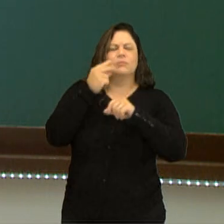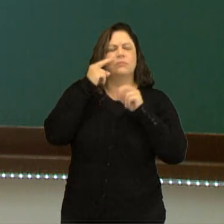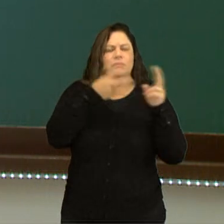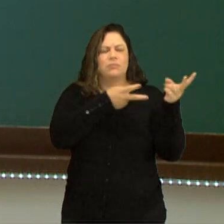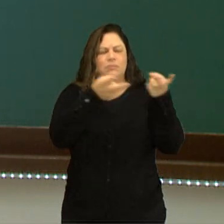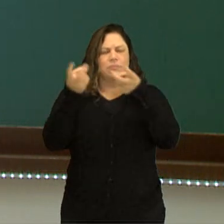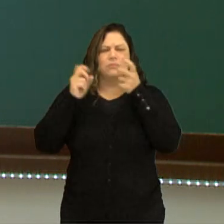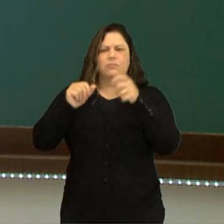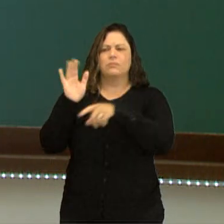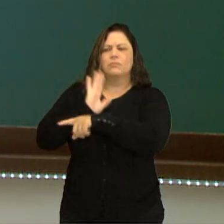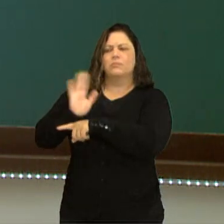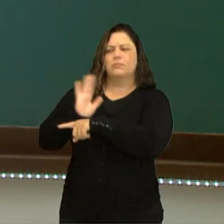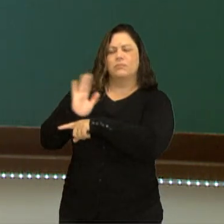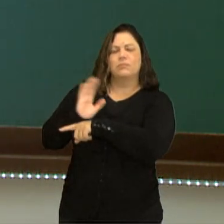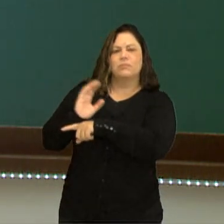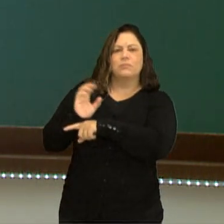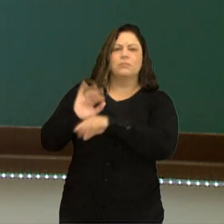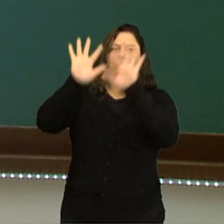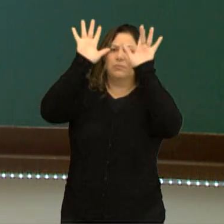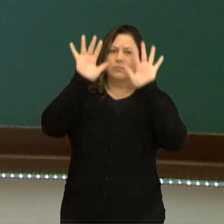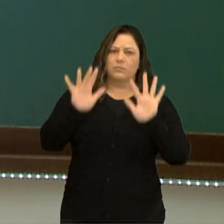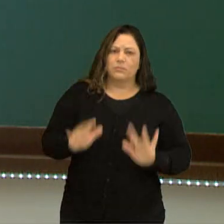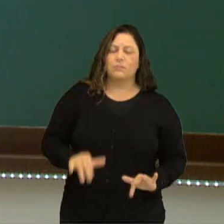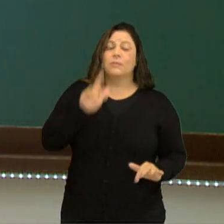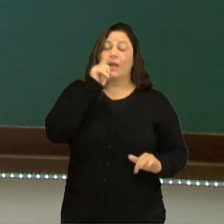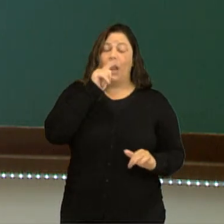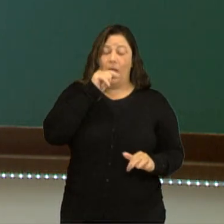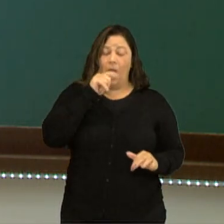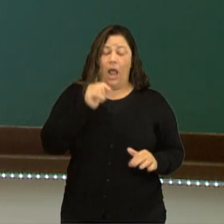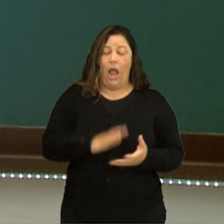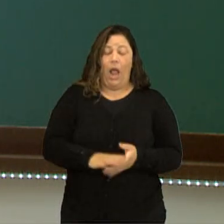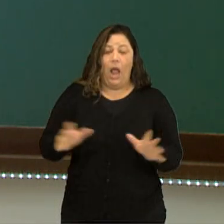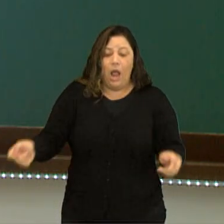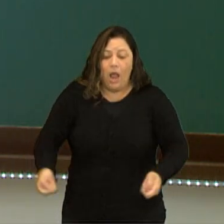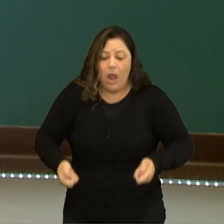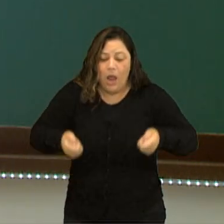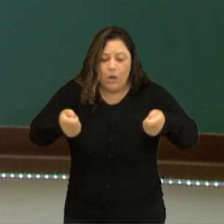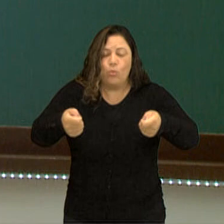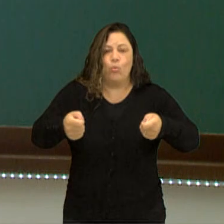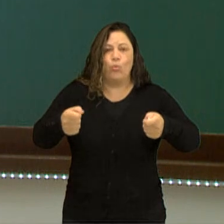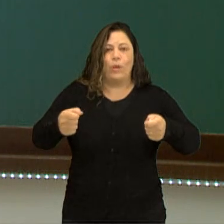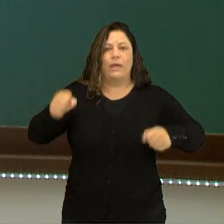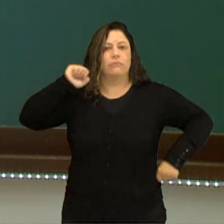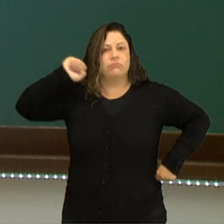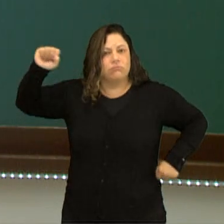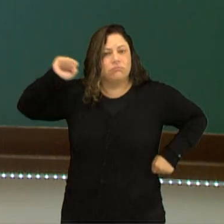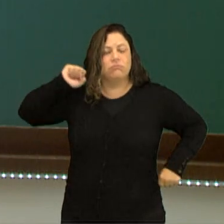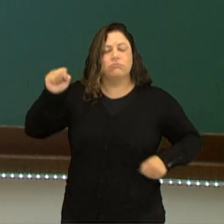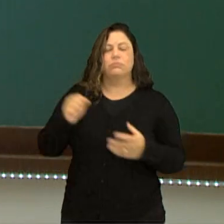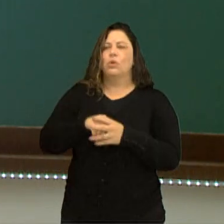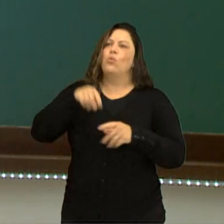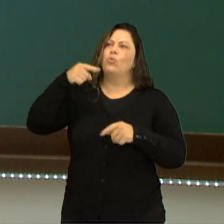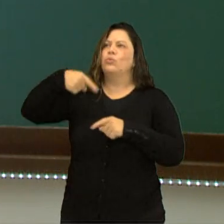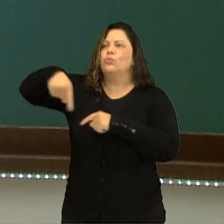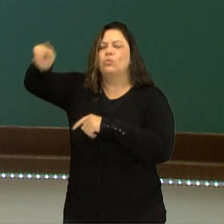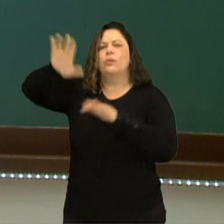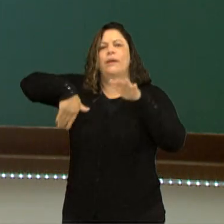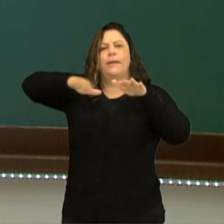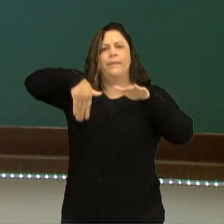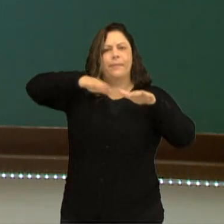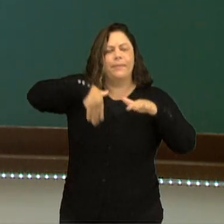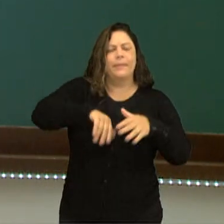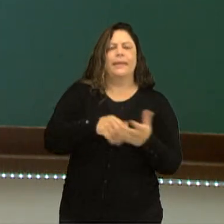de filme em que a pessoa cai na água e vem alguém com uma toalha? Ou você mesmo, quando vai à praia ou vai a um